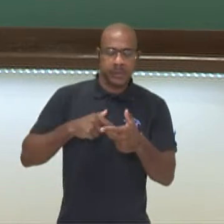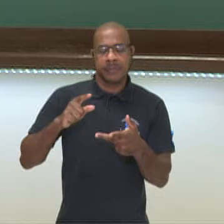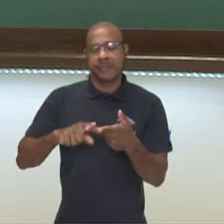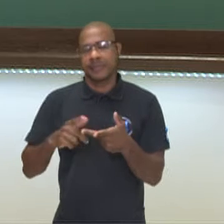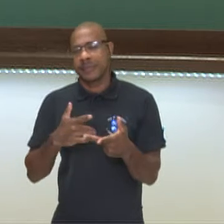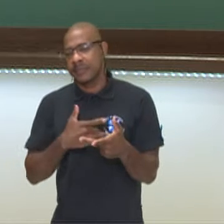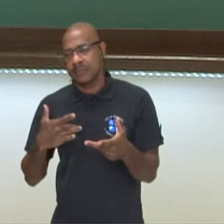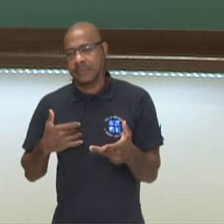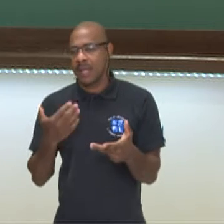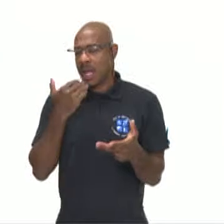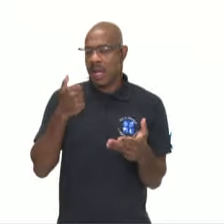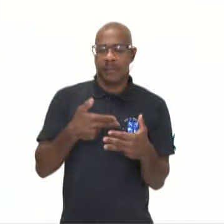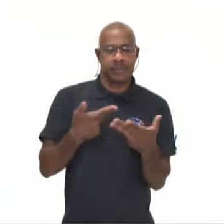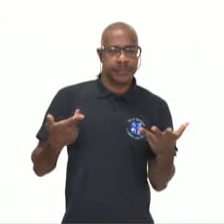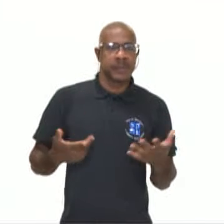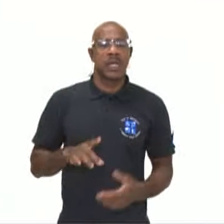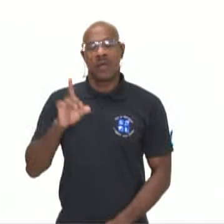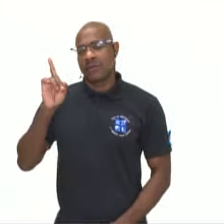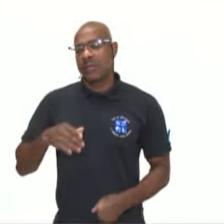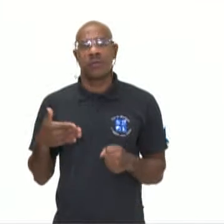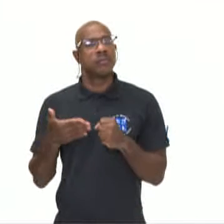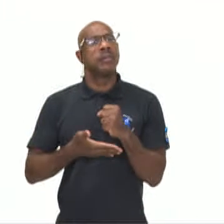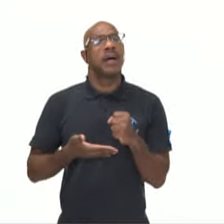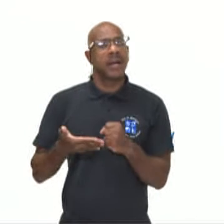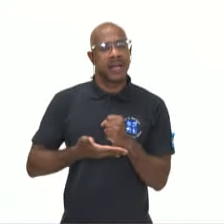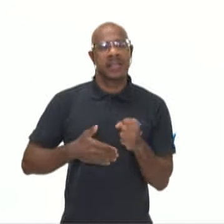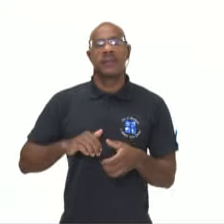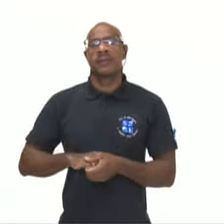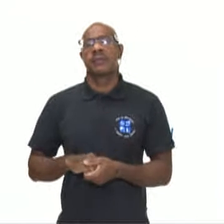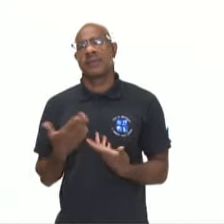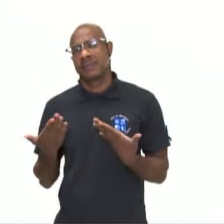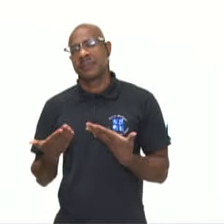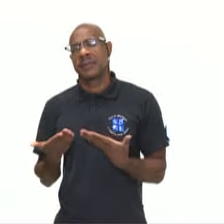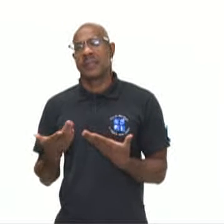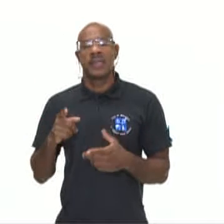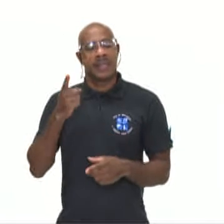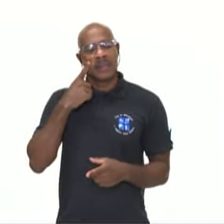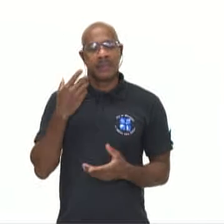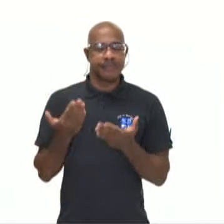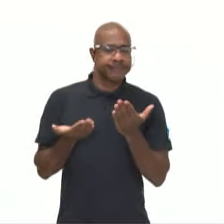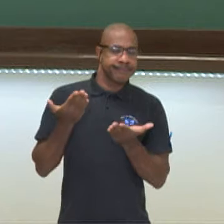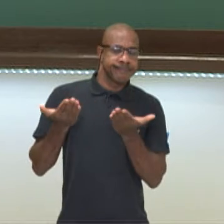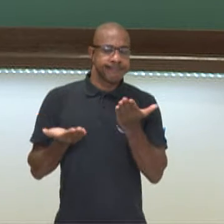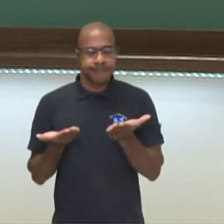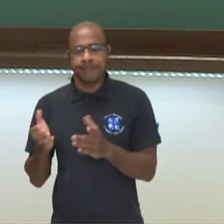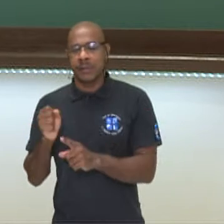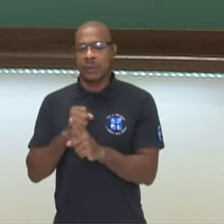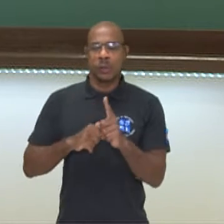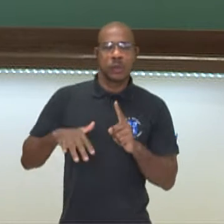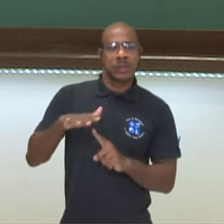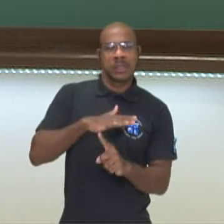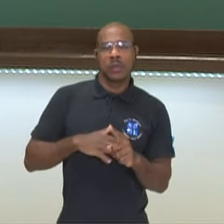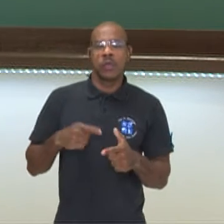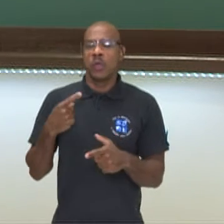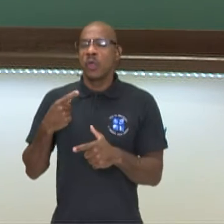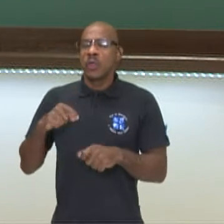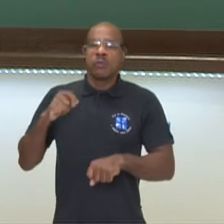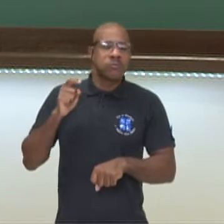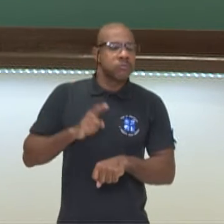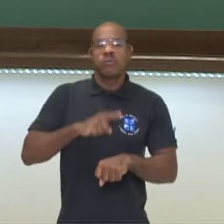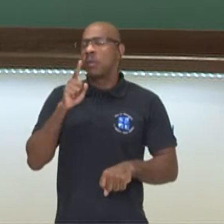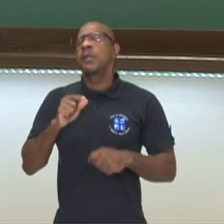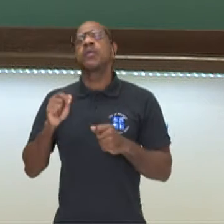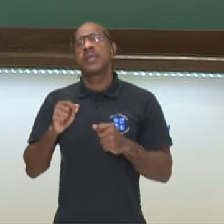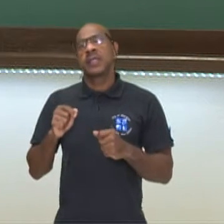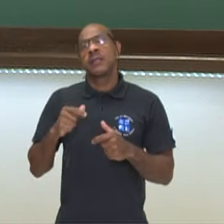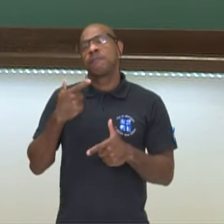questão da alimentação, de direitos básicos, né, da previdência, tentando promover um equilíbrio social, né, no momento de grande crise que a sociedade,